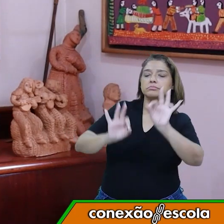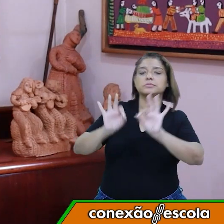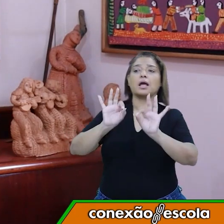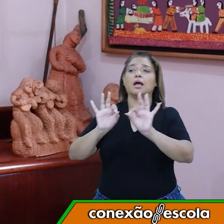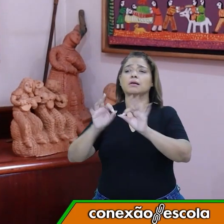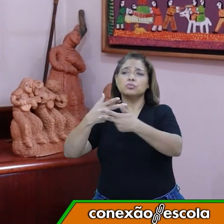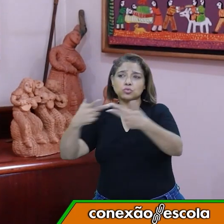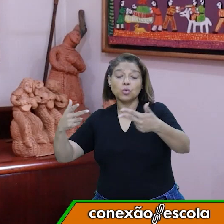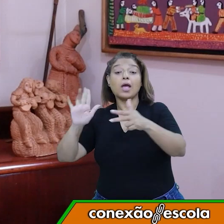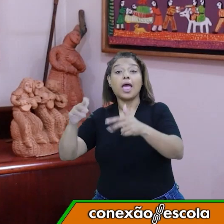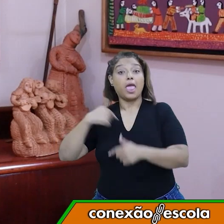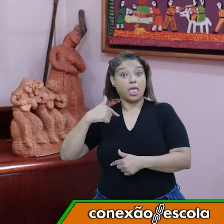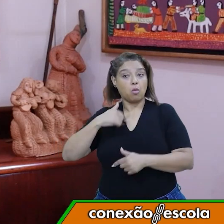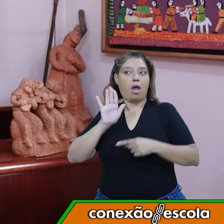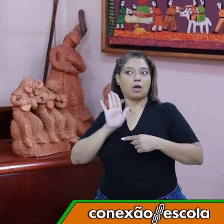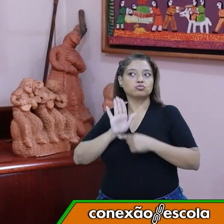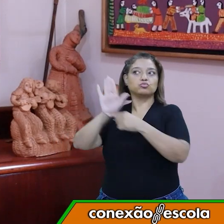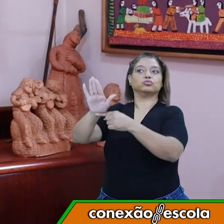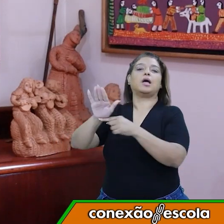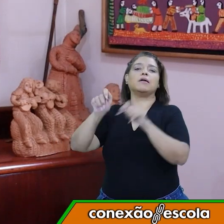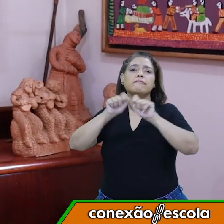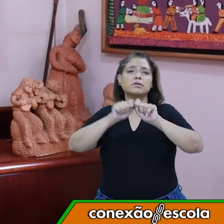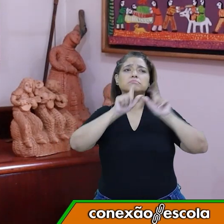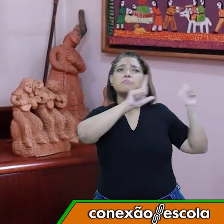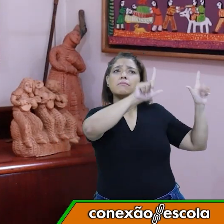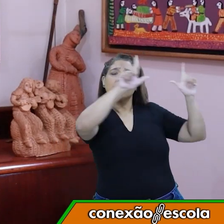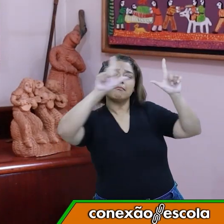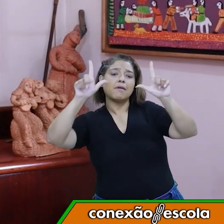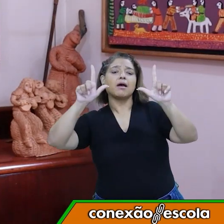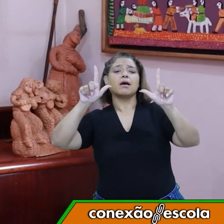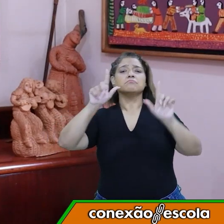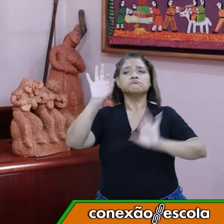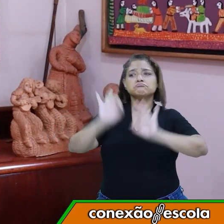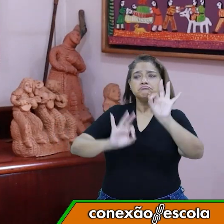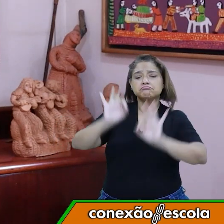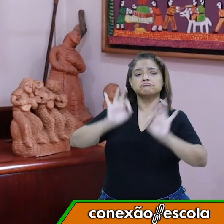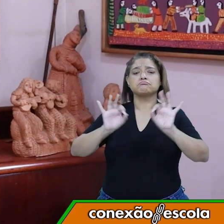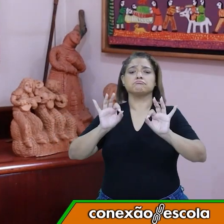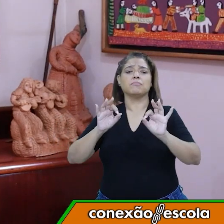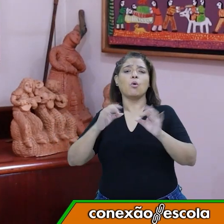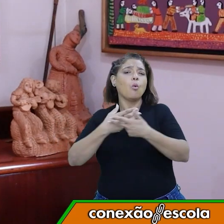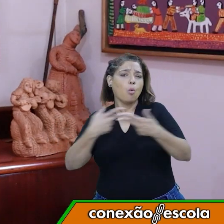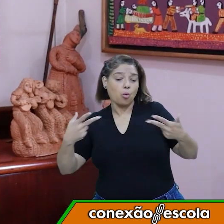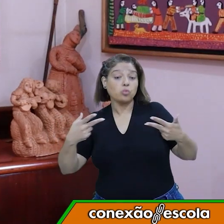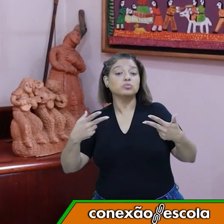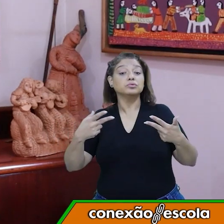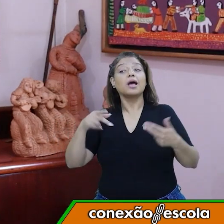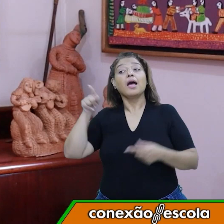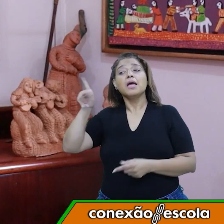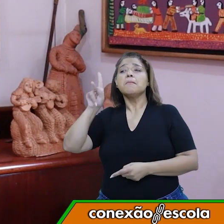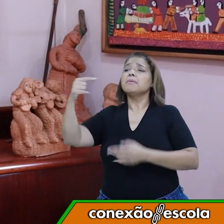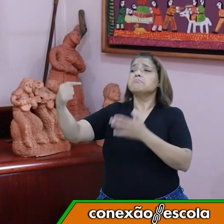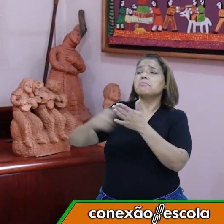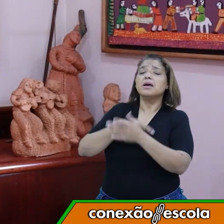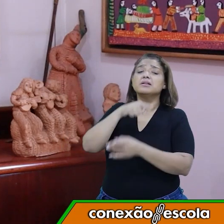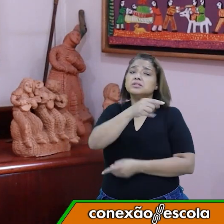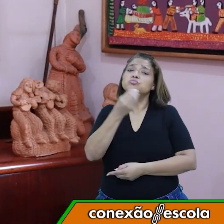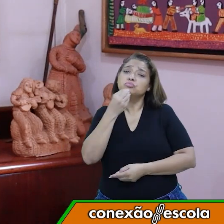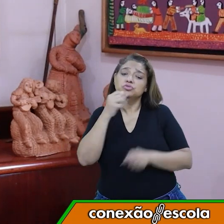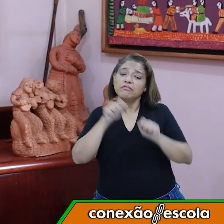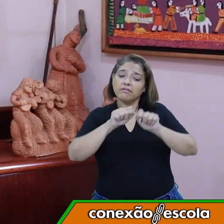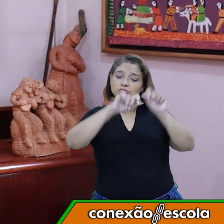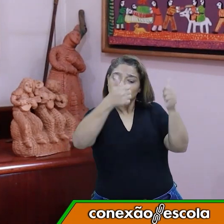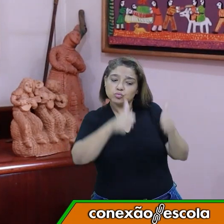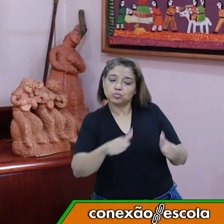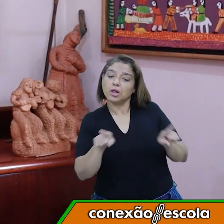eu que organizava as exposições para ele, eu que arrumava as telas, eu que preparava o barro, tudo. E o velho me incentivou: por que você não